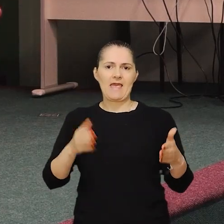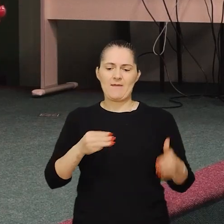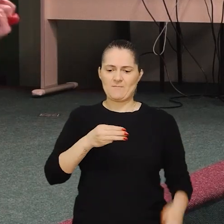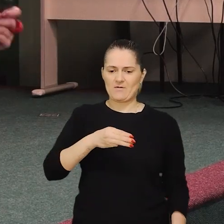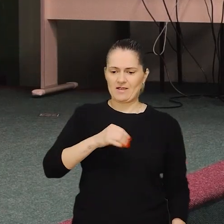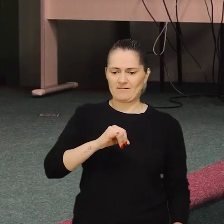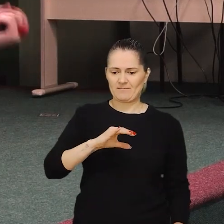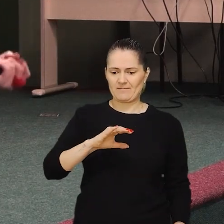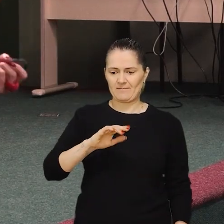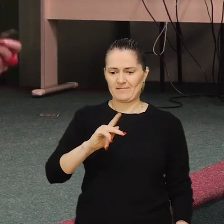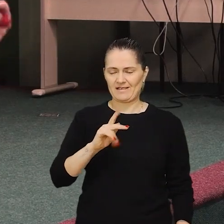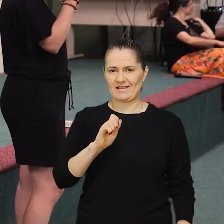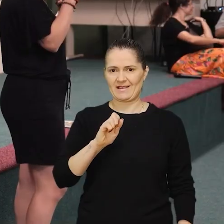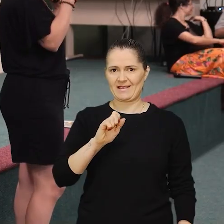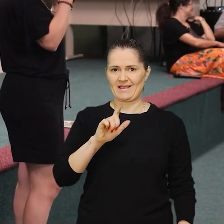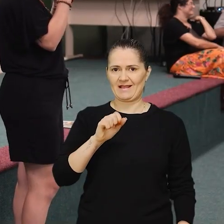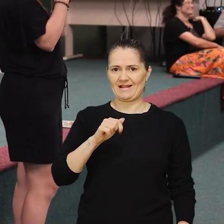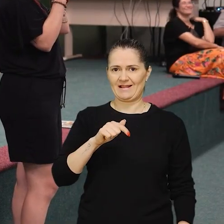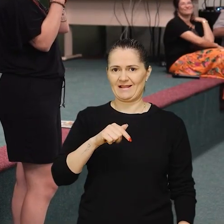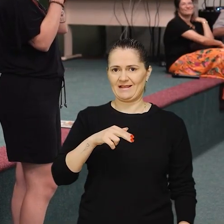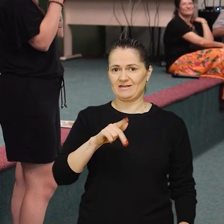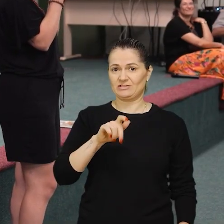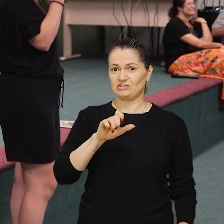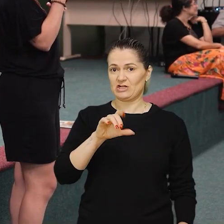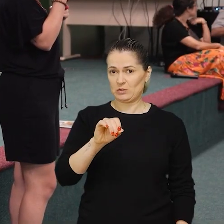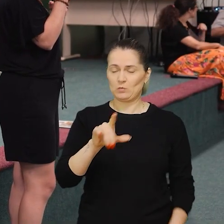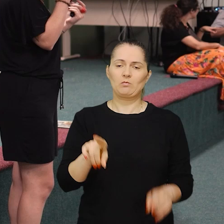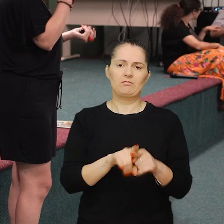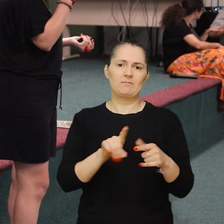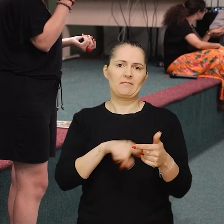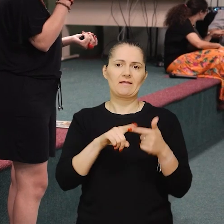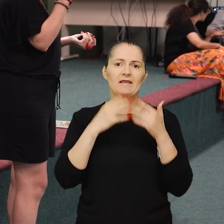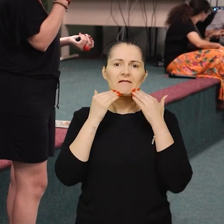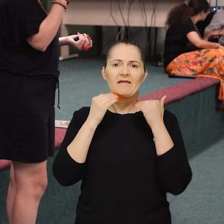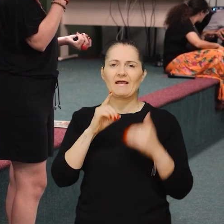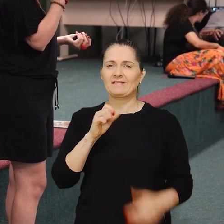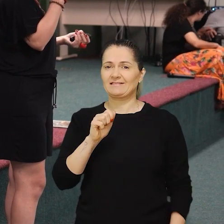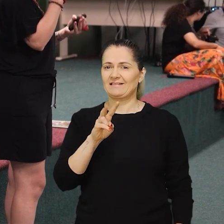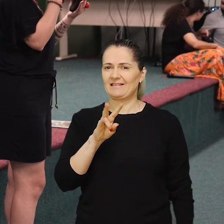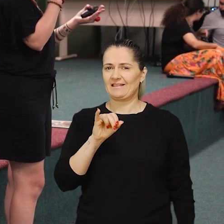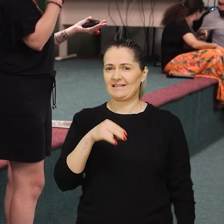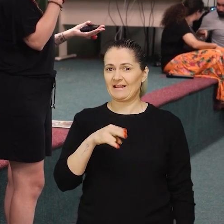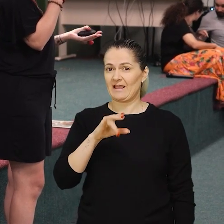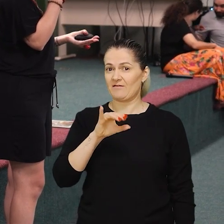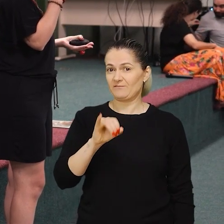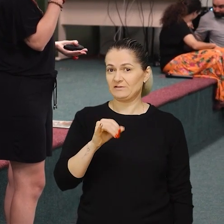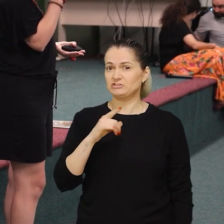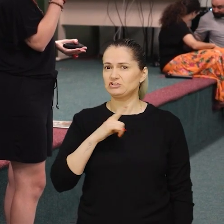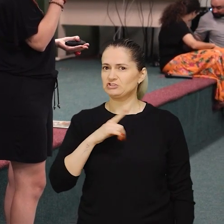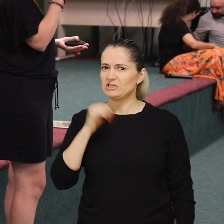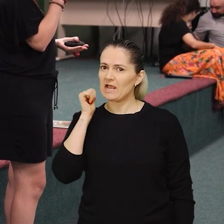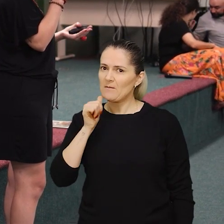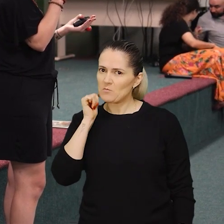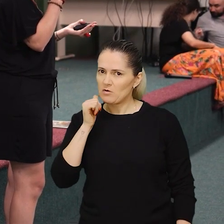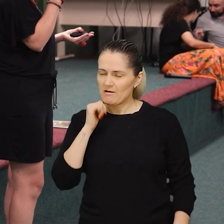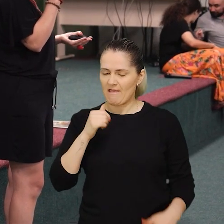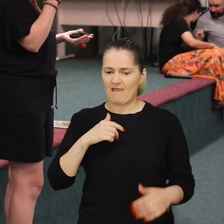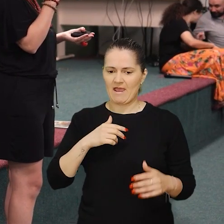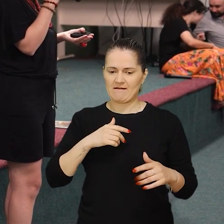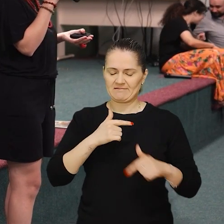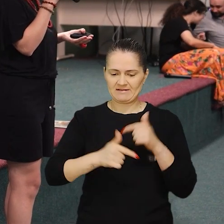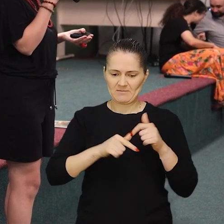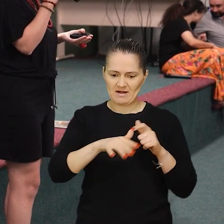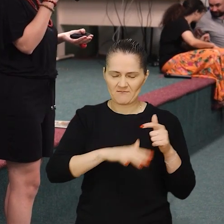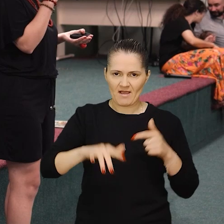lá na época do Michelangelo, do Leonardo da Vinci, será que existiram mulheres que atuaram nessas mesmas áreas? Vocês diriam que